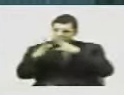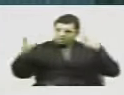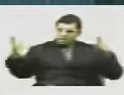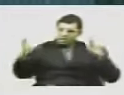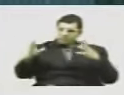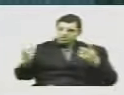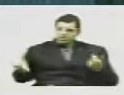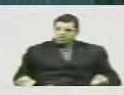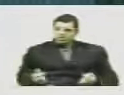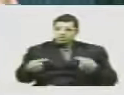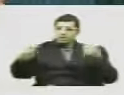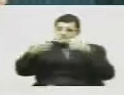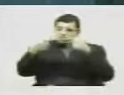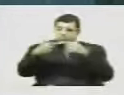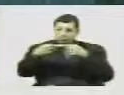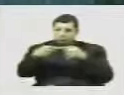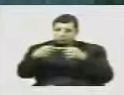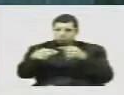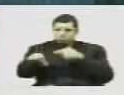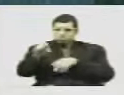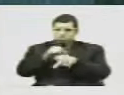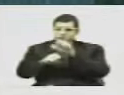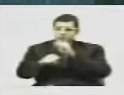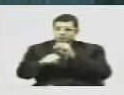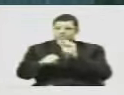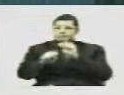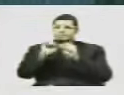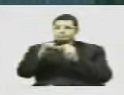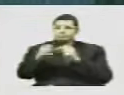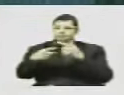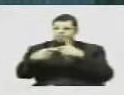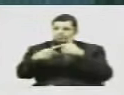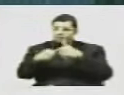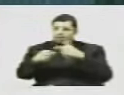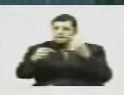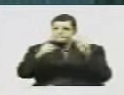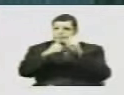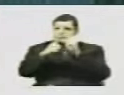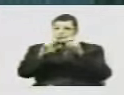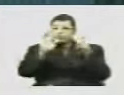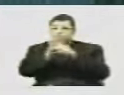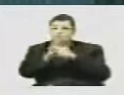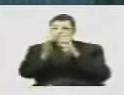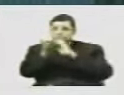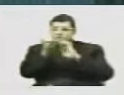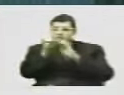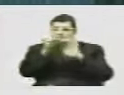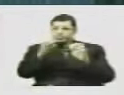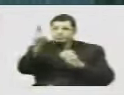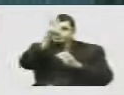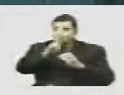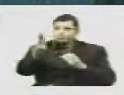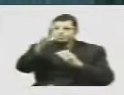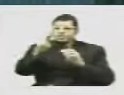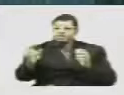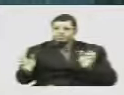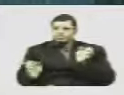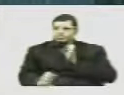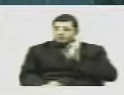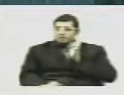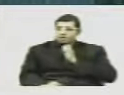e decidiu recompor a arrecadação, segundo palavras do próprio secretário, utilizando teorias